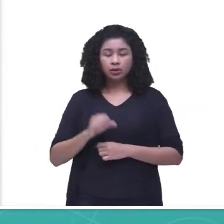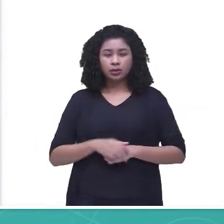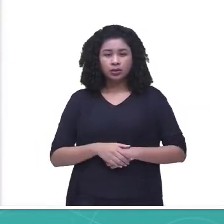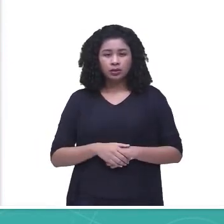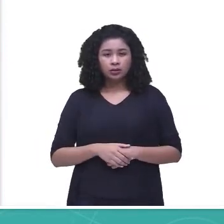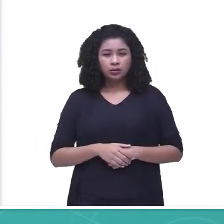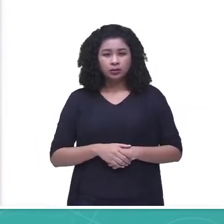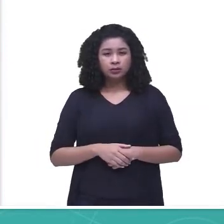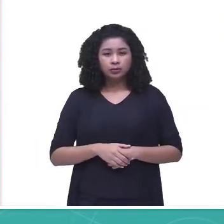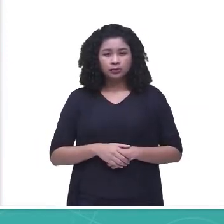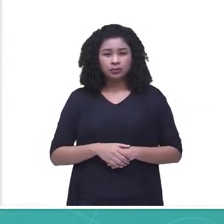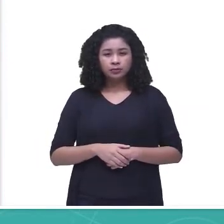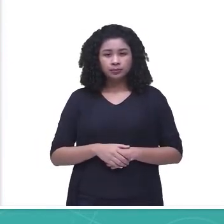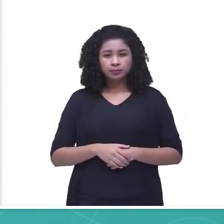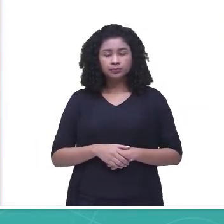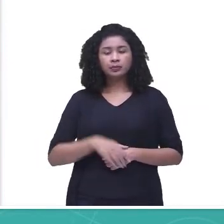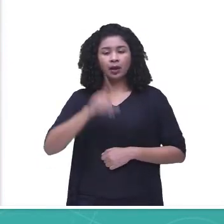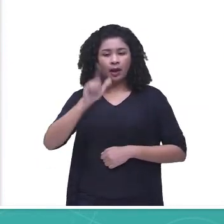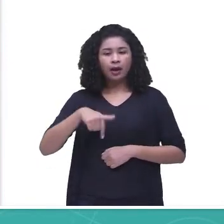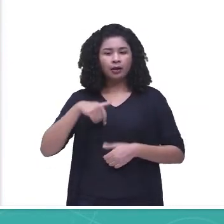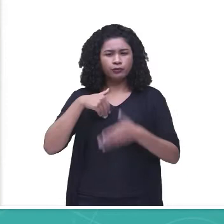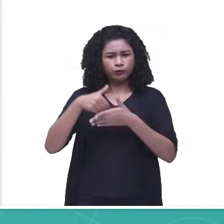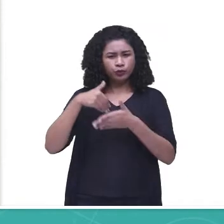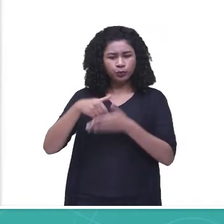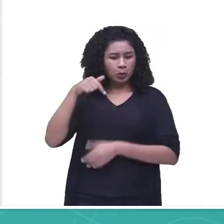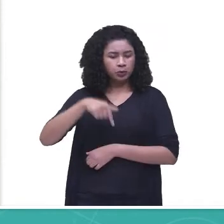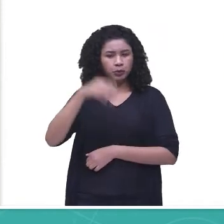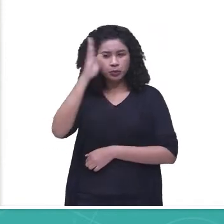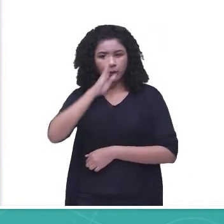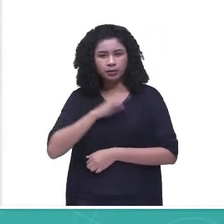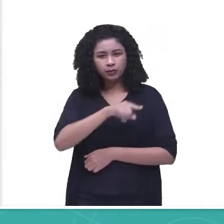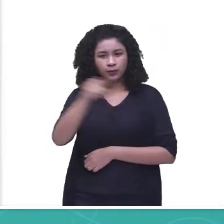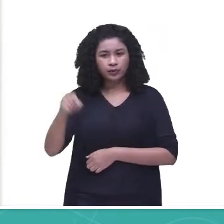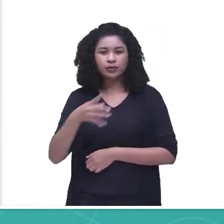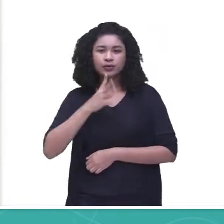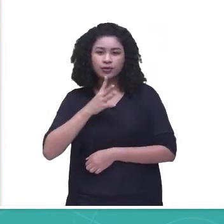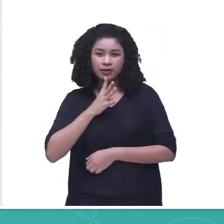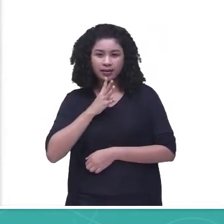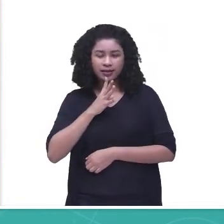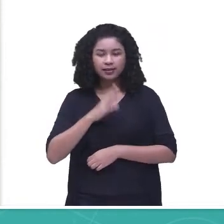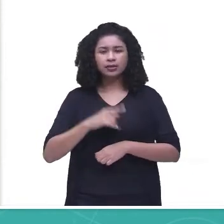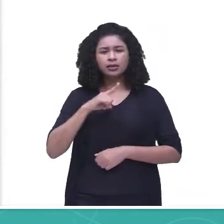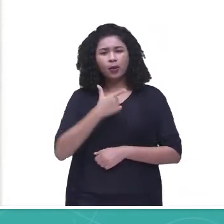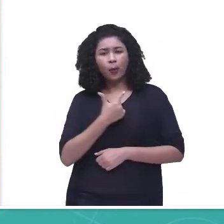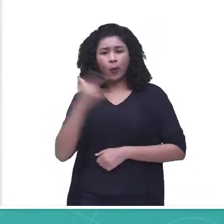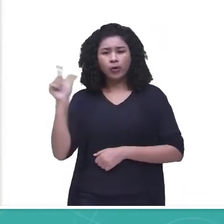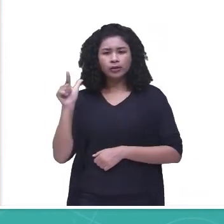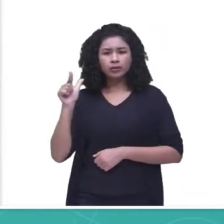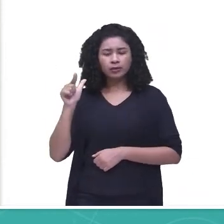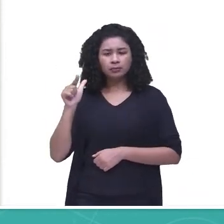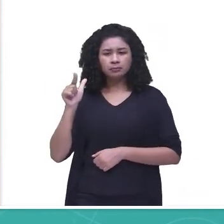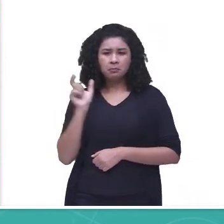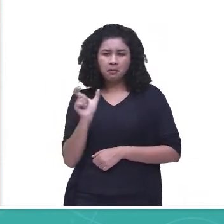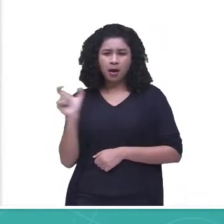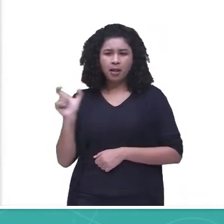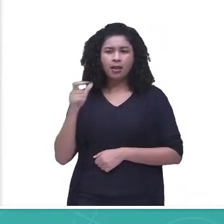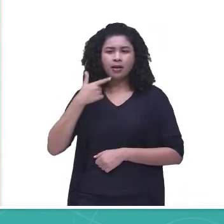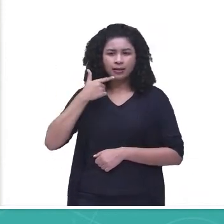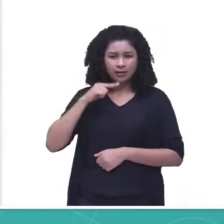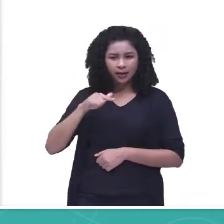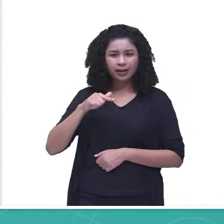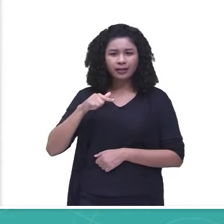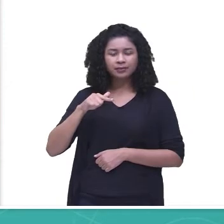Ele é soccer, isso que nós jogamos aqui no Brasil. Ele difere do futebol, American football, que é aquele jogado aí com bola oval. Então há